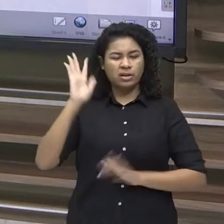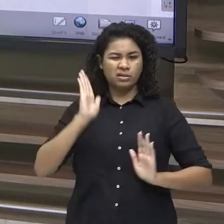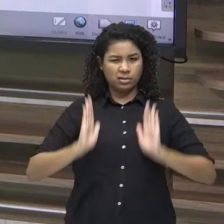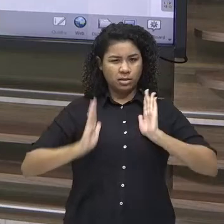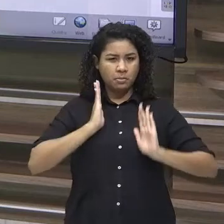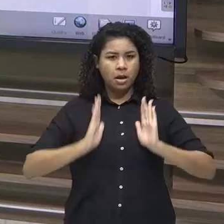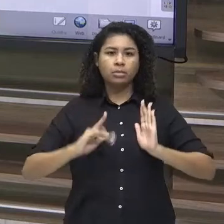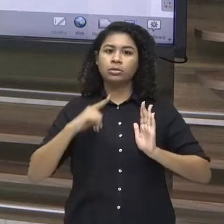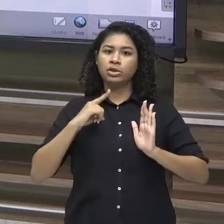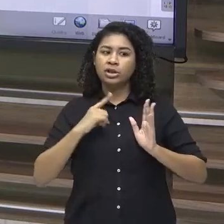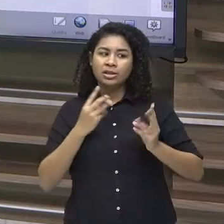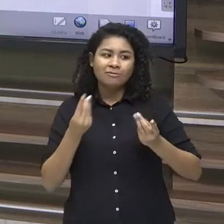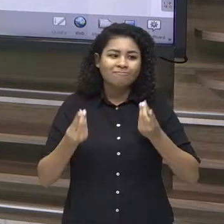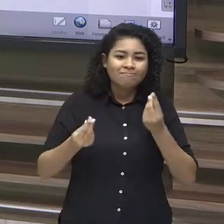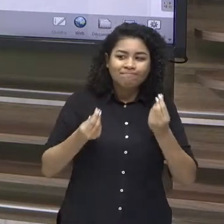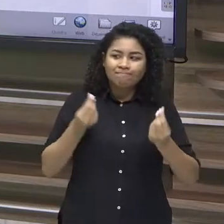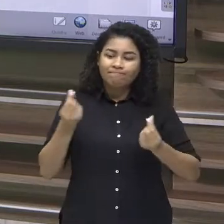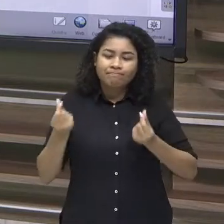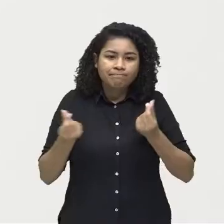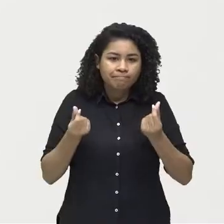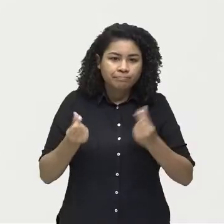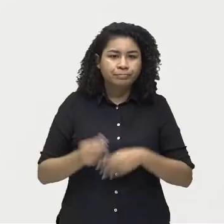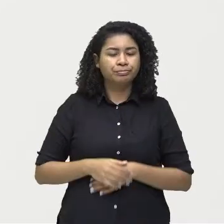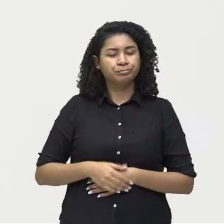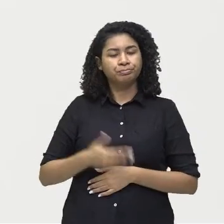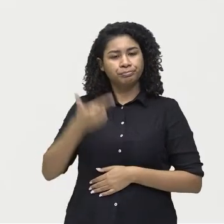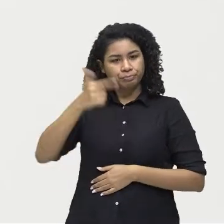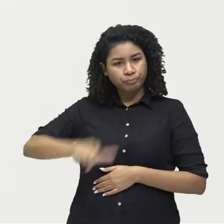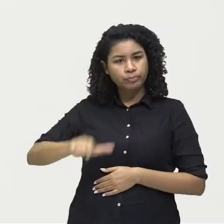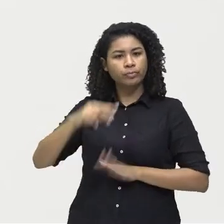aí. Vamos ao texto para a gente compreender um pouco melhor.